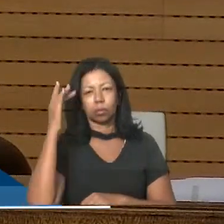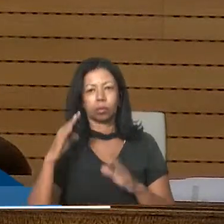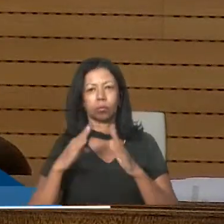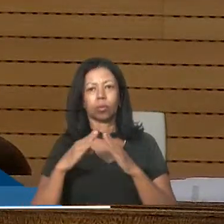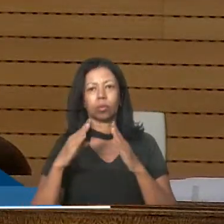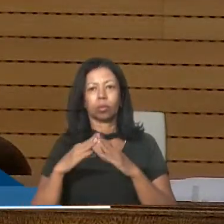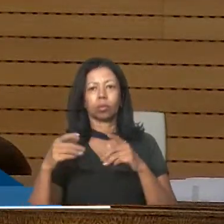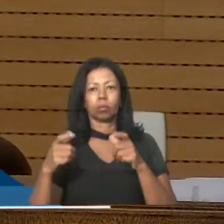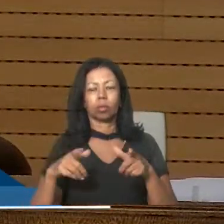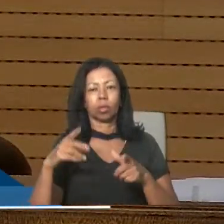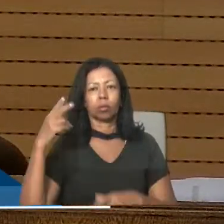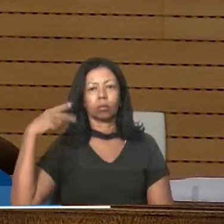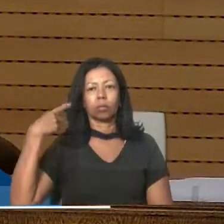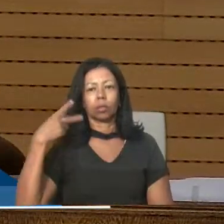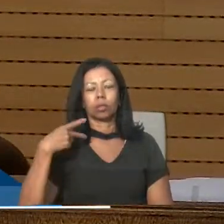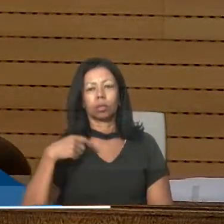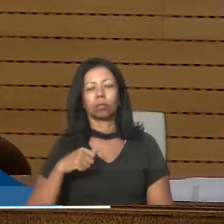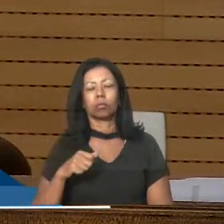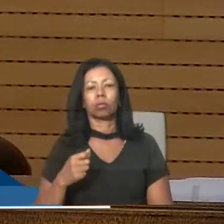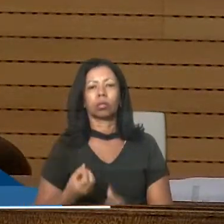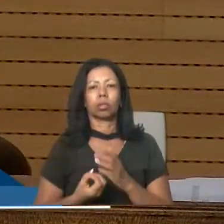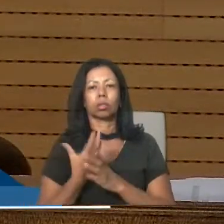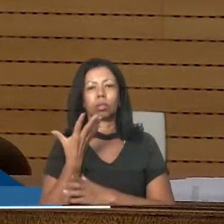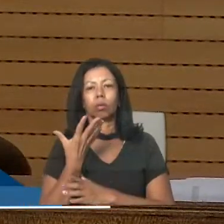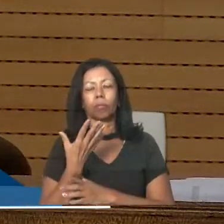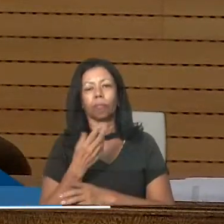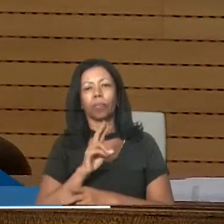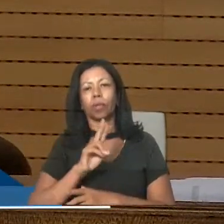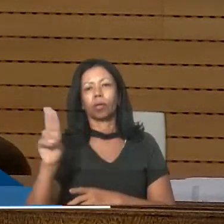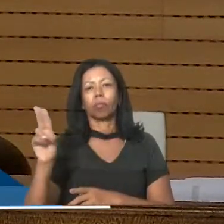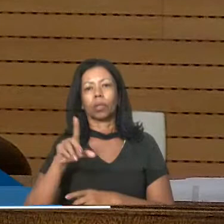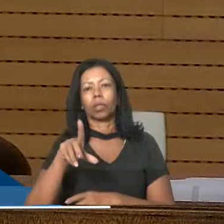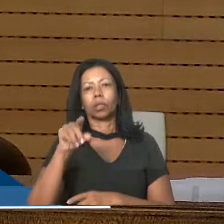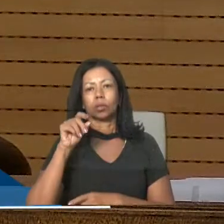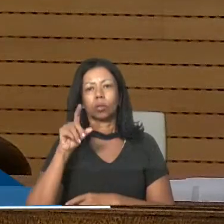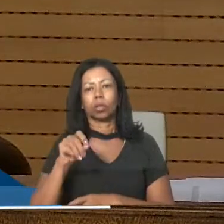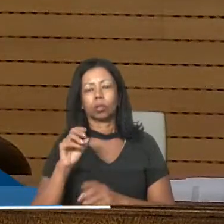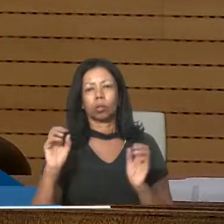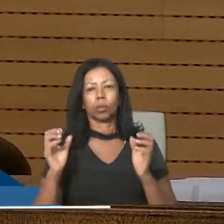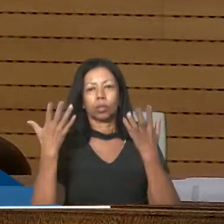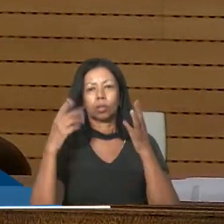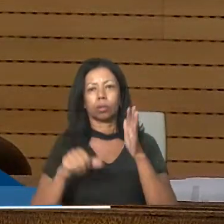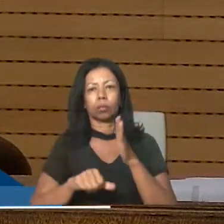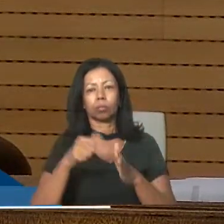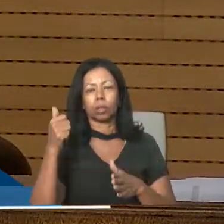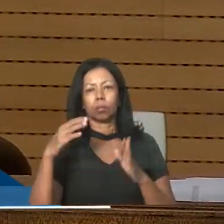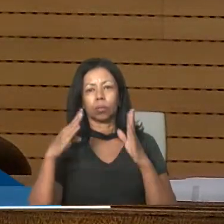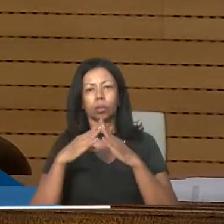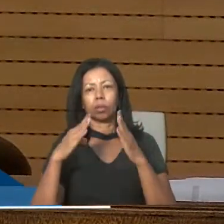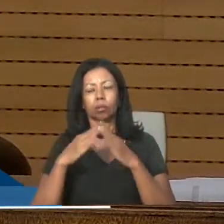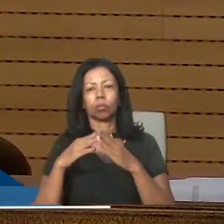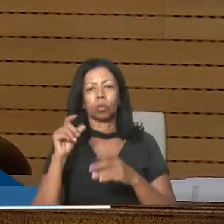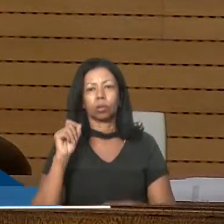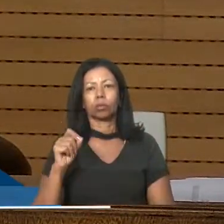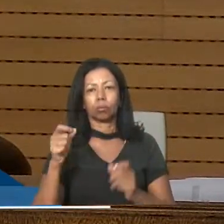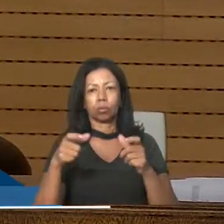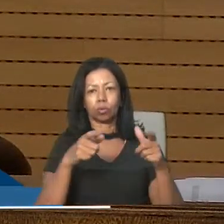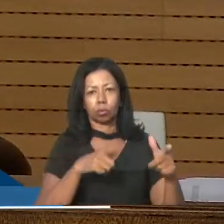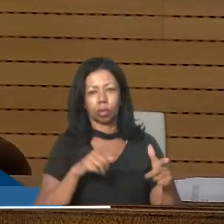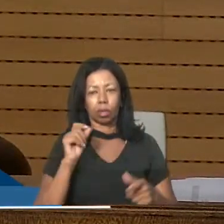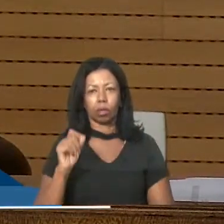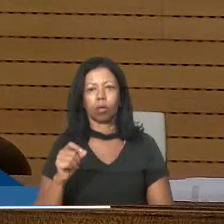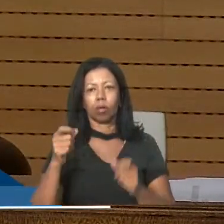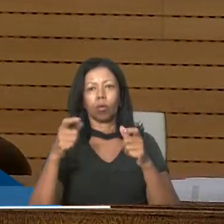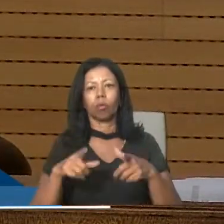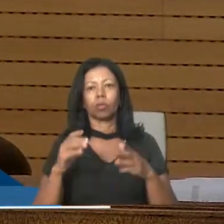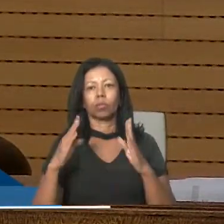do nobre vereador autor. O nome escolhido visa homenagear uma das primeiras moradoras do assentamento,